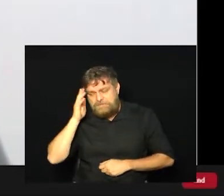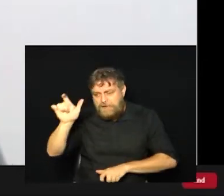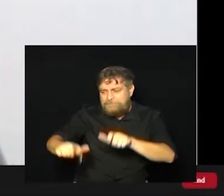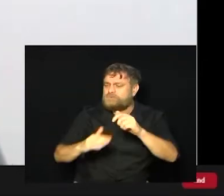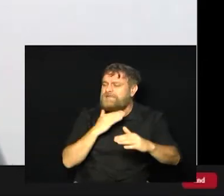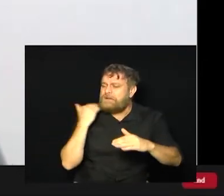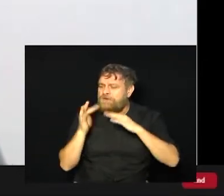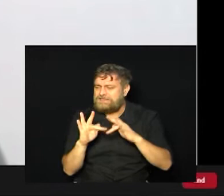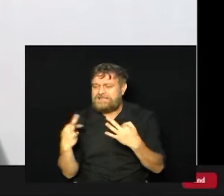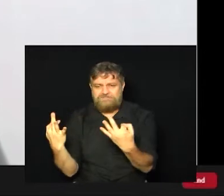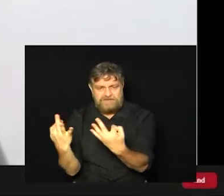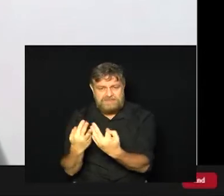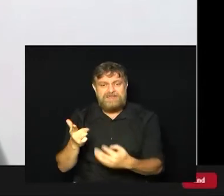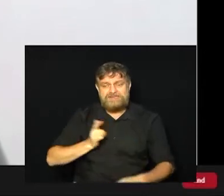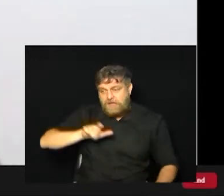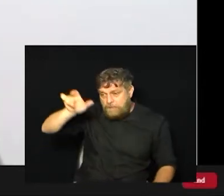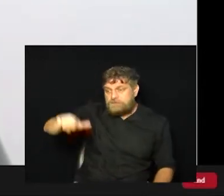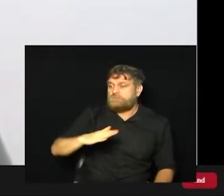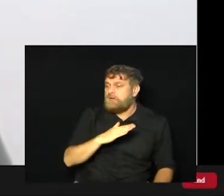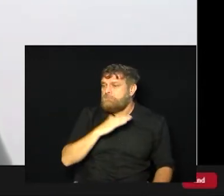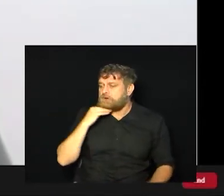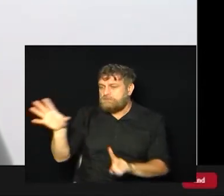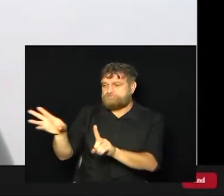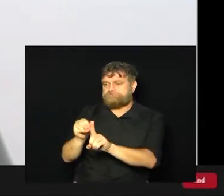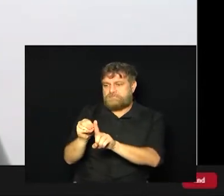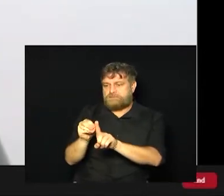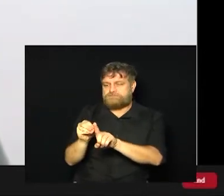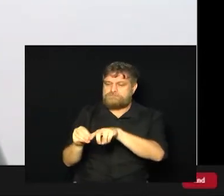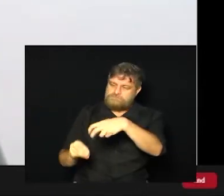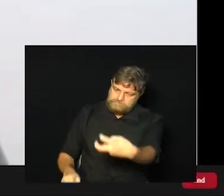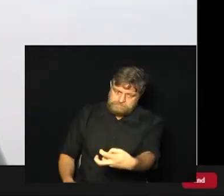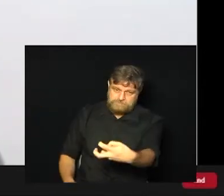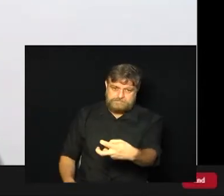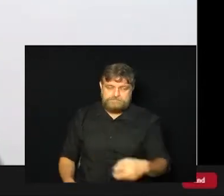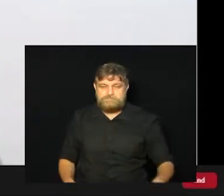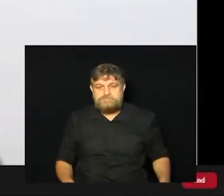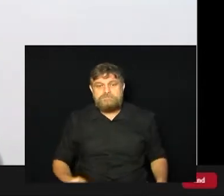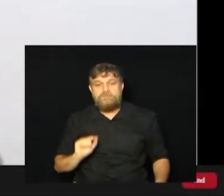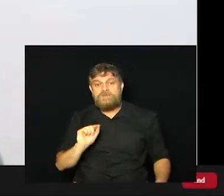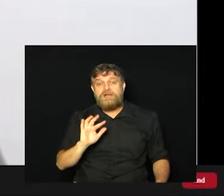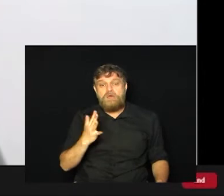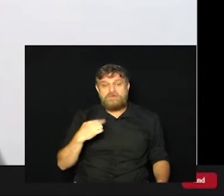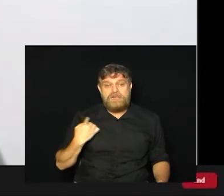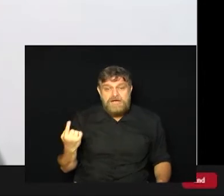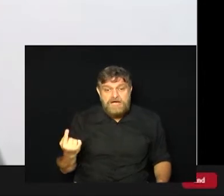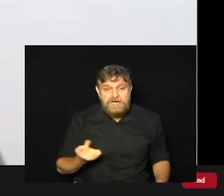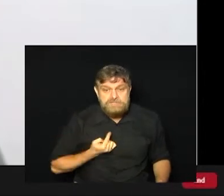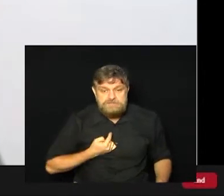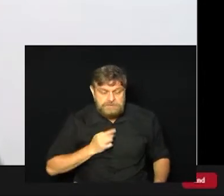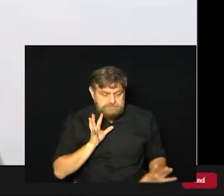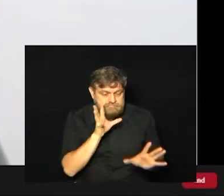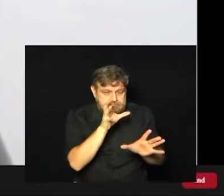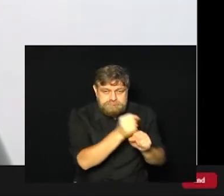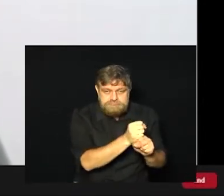não deve ter ninguém no planeta que não perdeu alguém amado, próximo, jovem ou não. E aí, a gente só vai olhar os